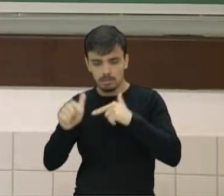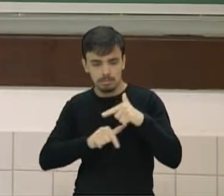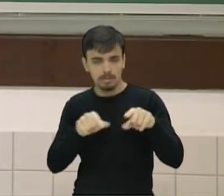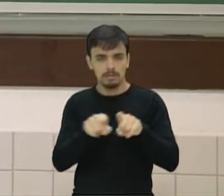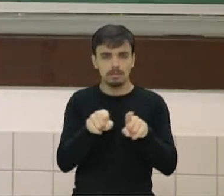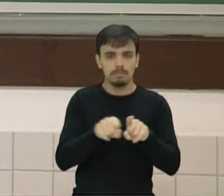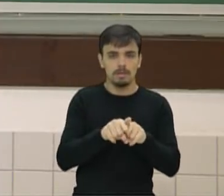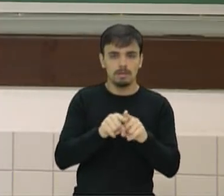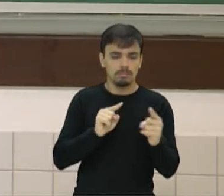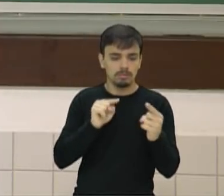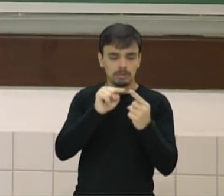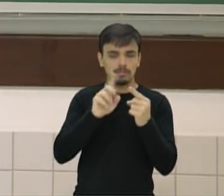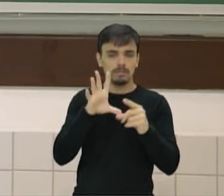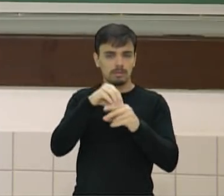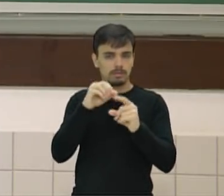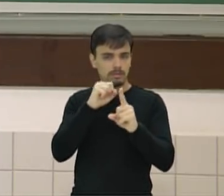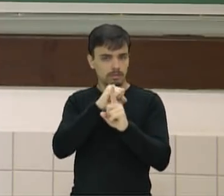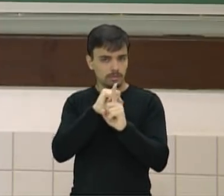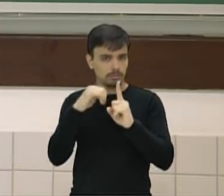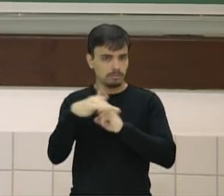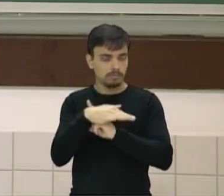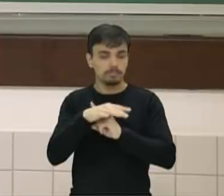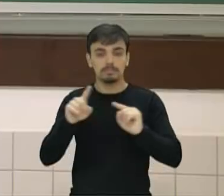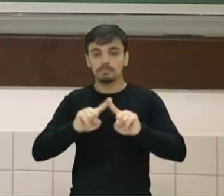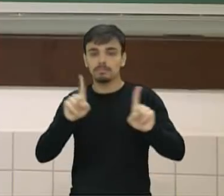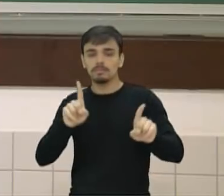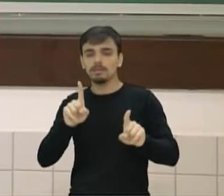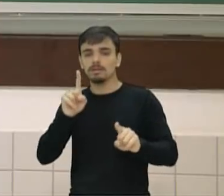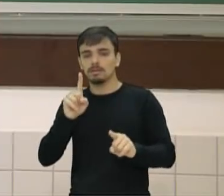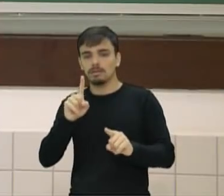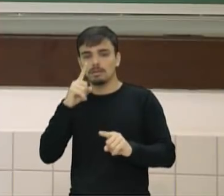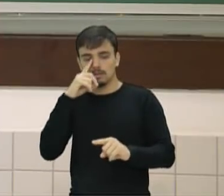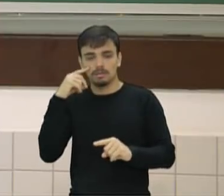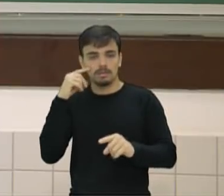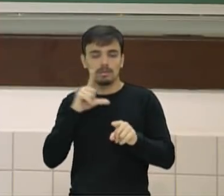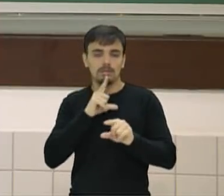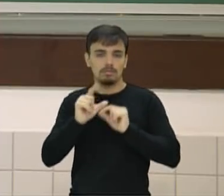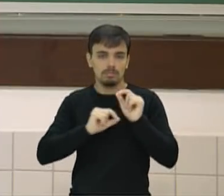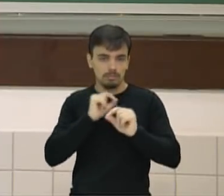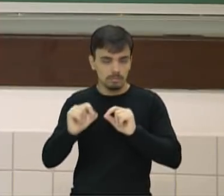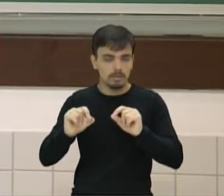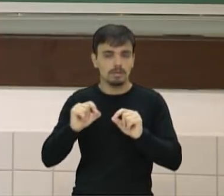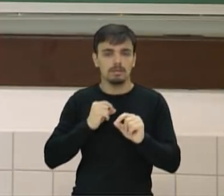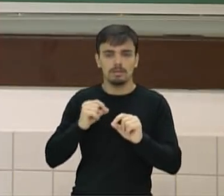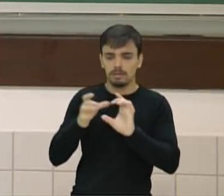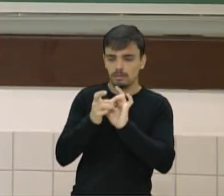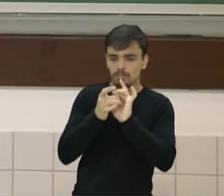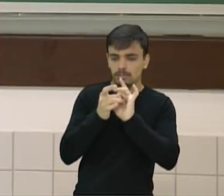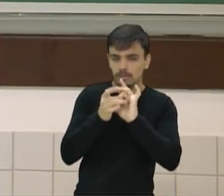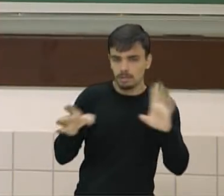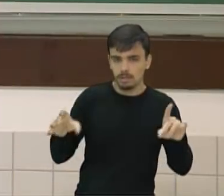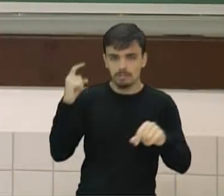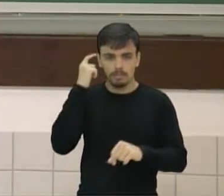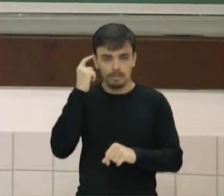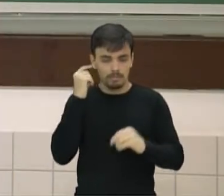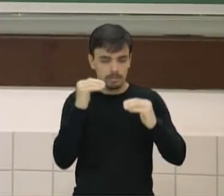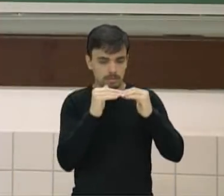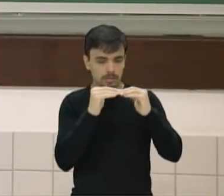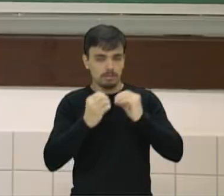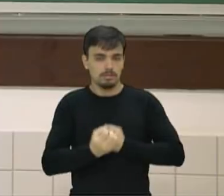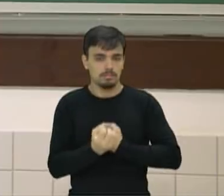sociedade. Segundo o Durkheim, a ideia de que o indivíduo tem liberdade de pensamento e liberdade de expressão surge na Idade